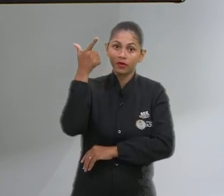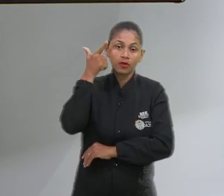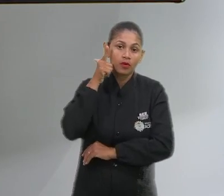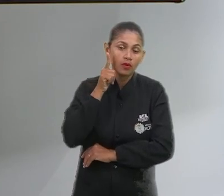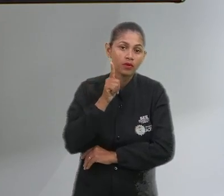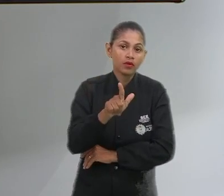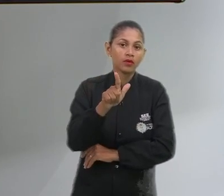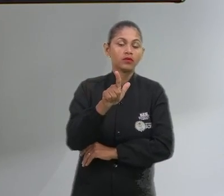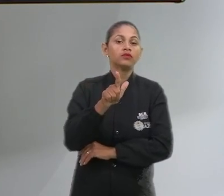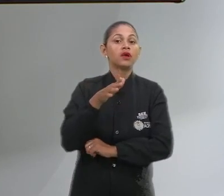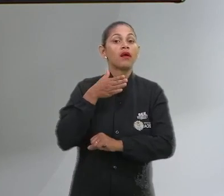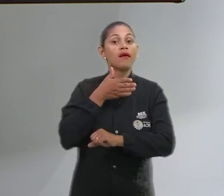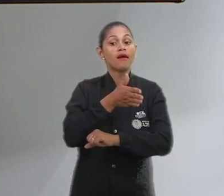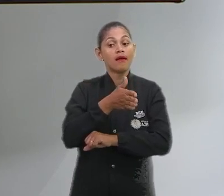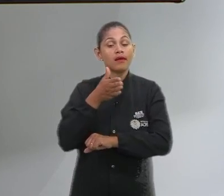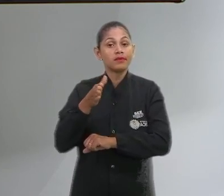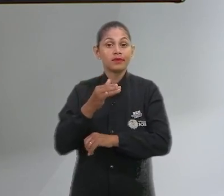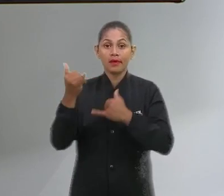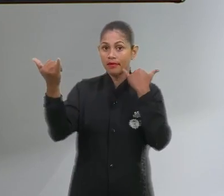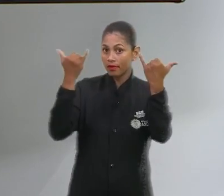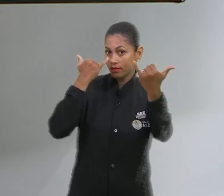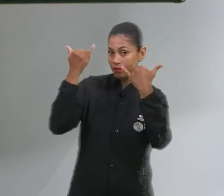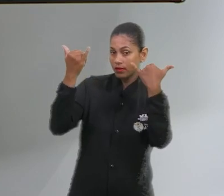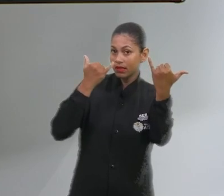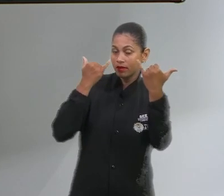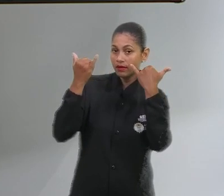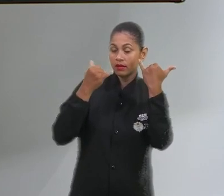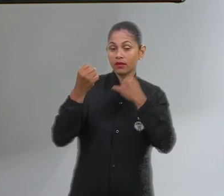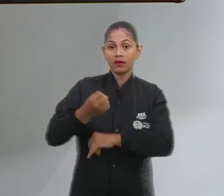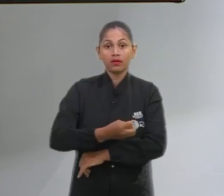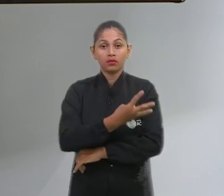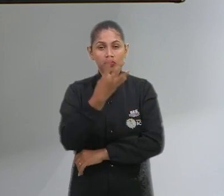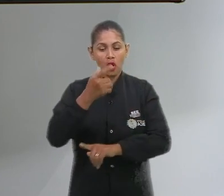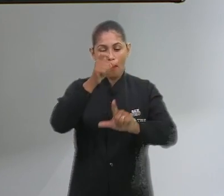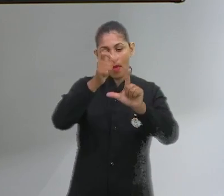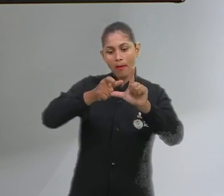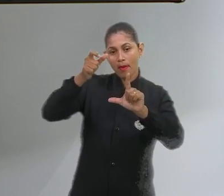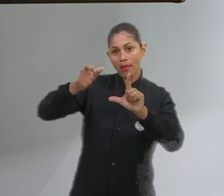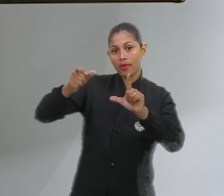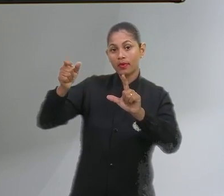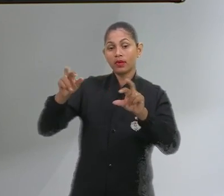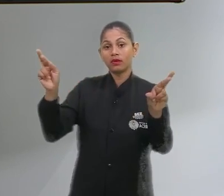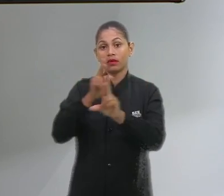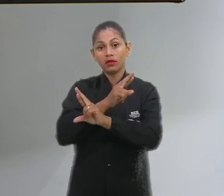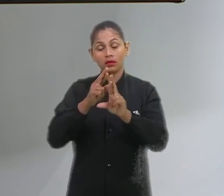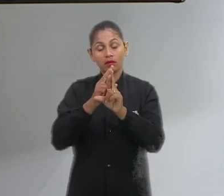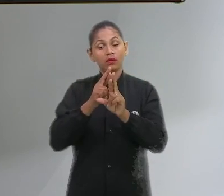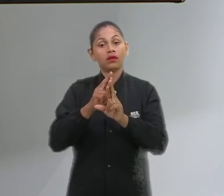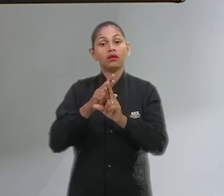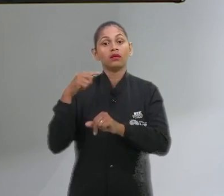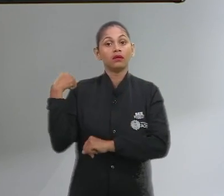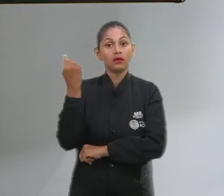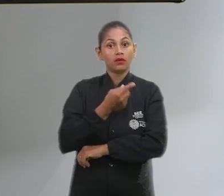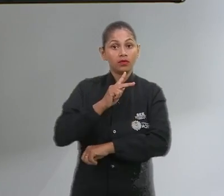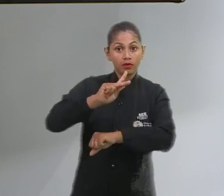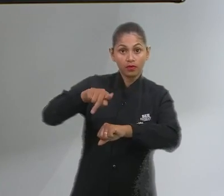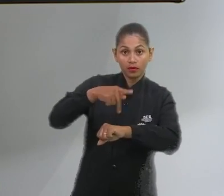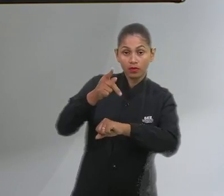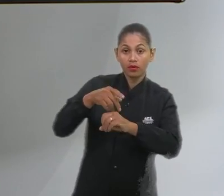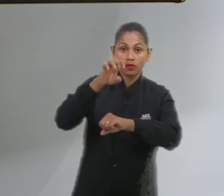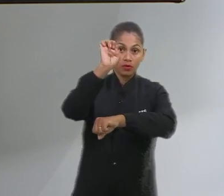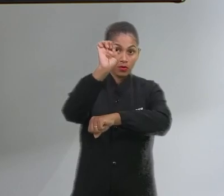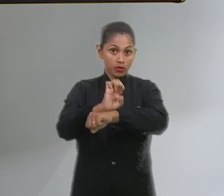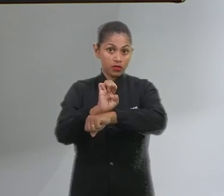consegue acessar informações quantitativas a respeito do nosso país, do estado em que você reside